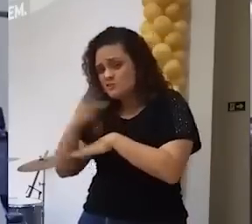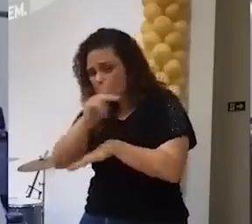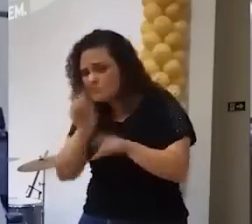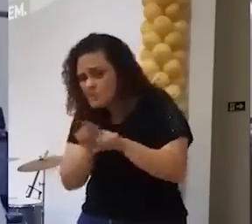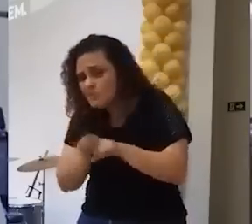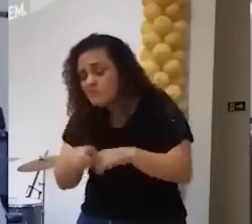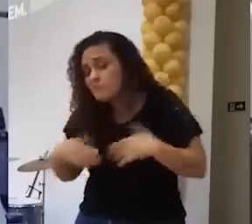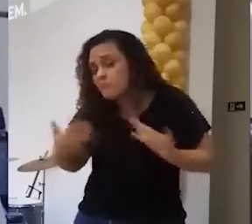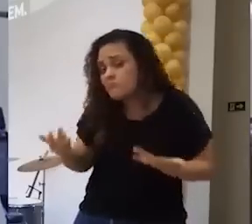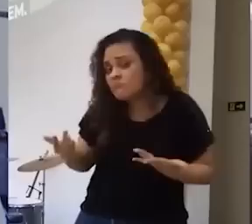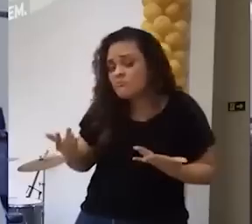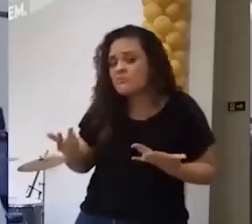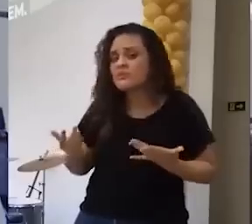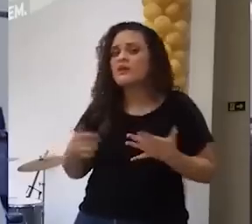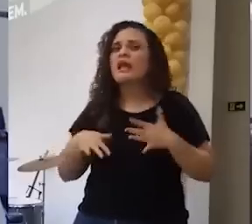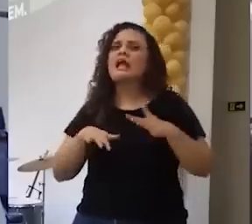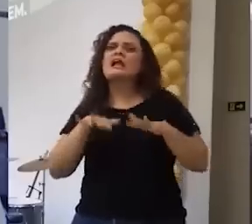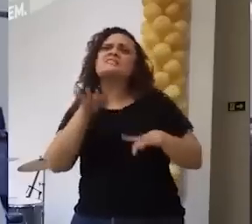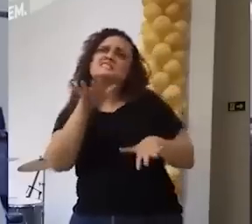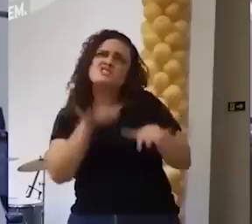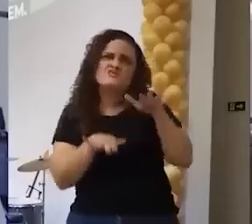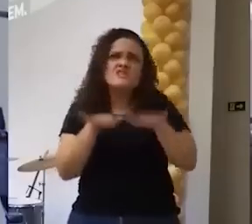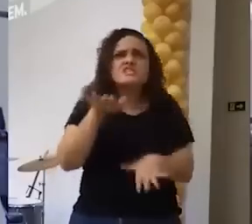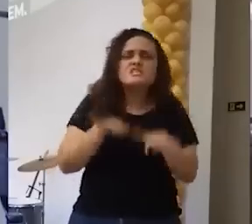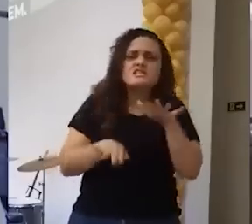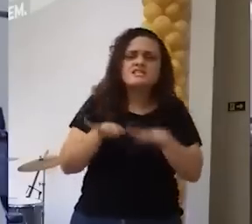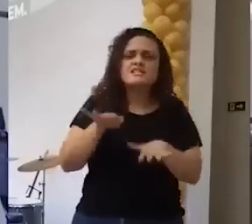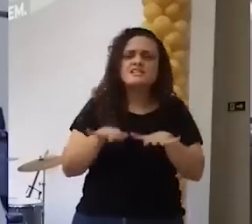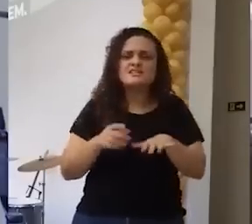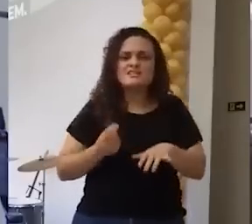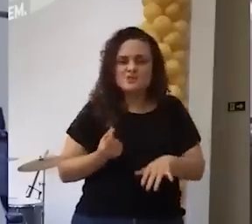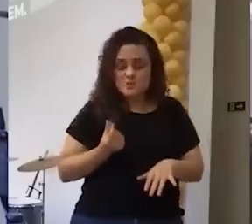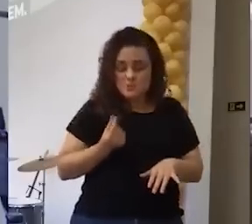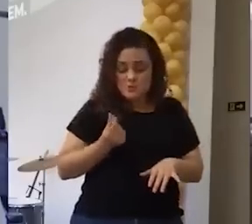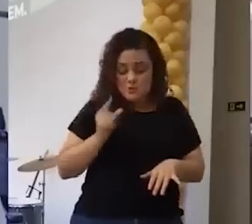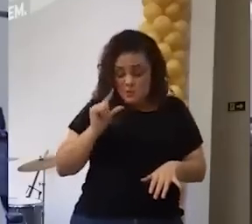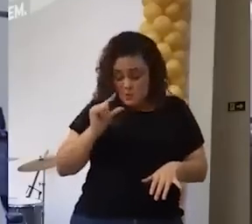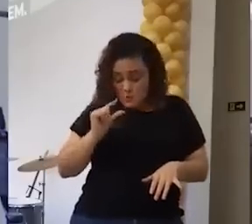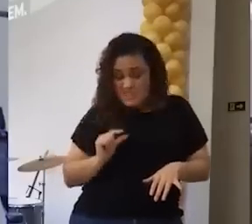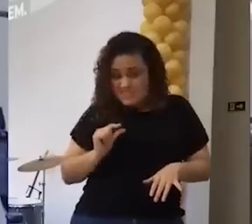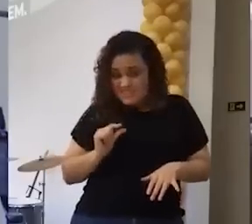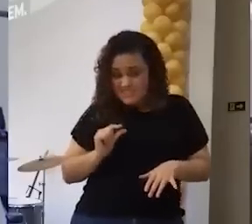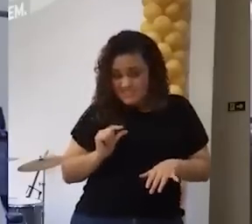De vez em quando, ou de vez em sempre, a grana fica curta lá também?